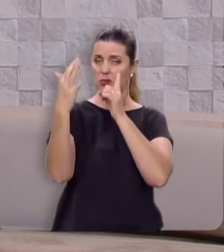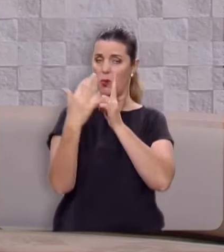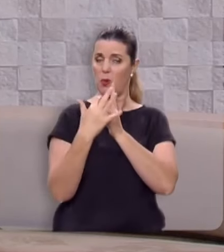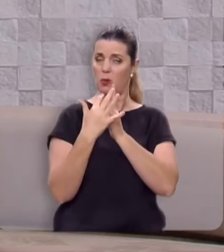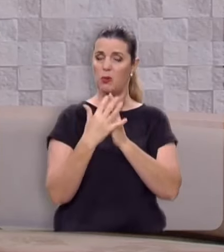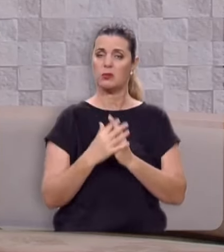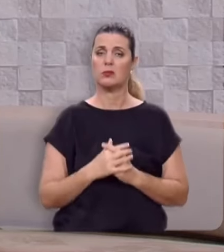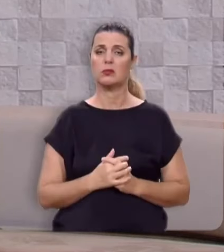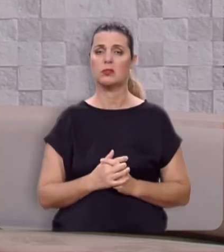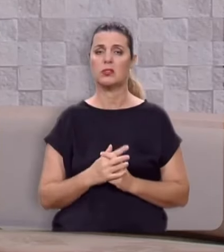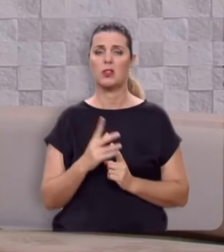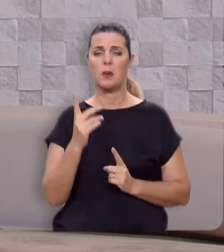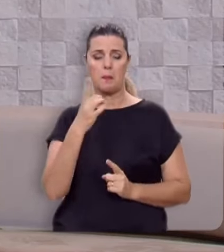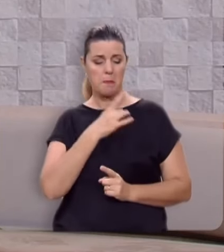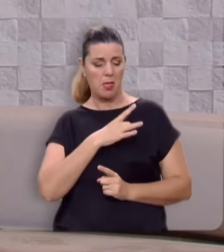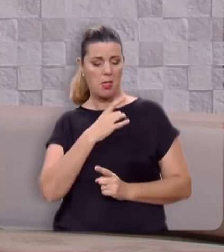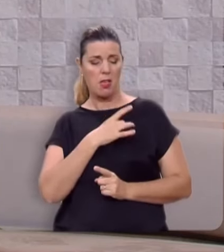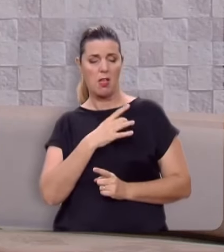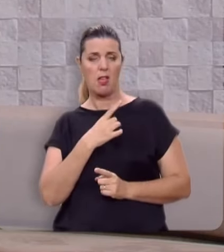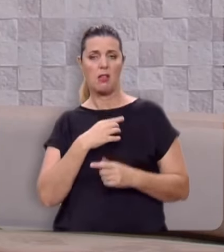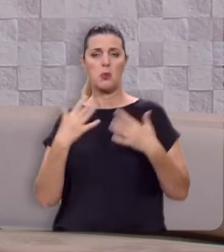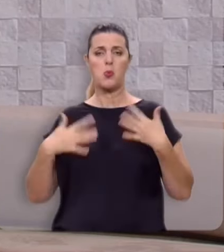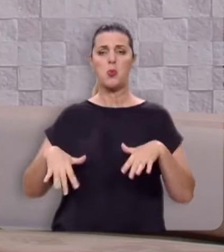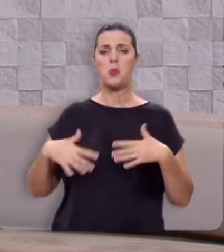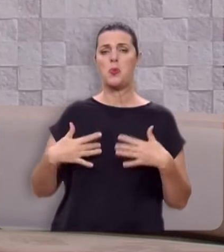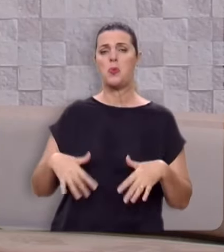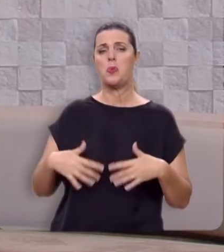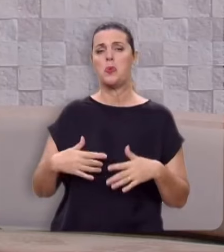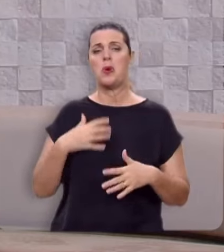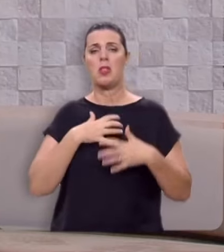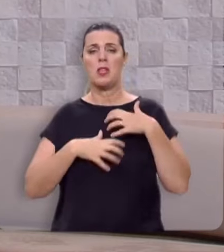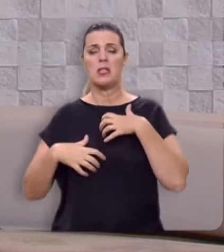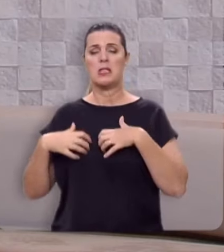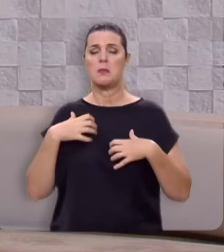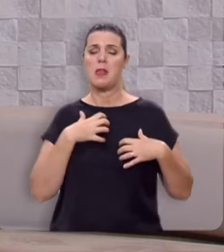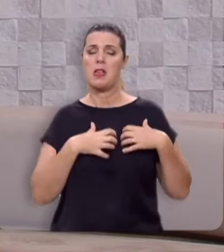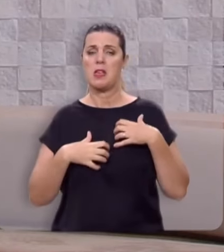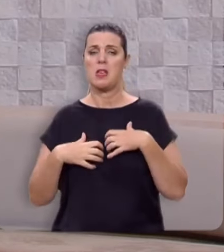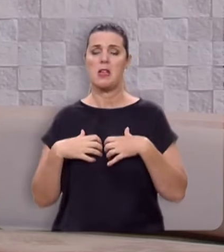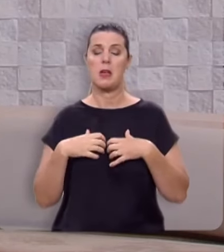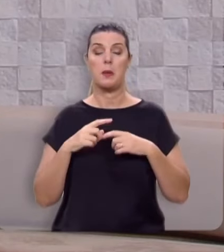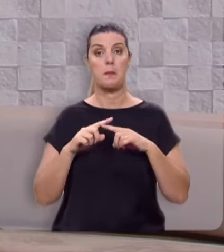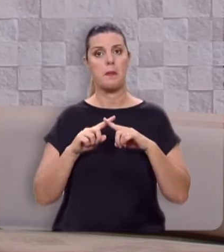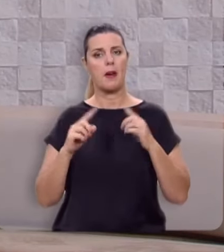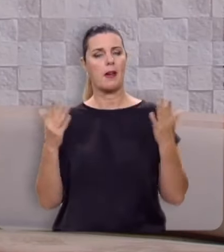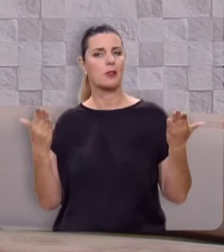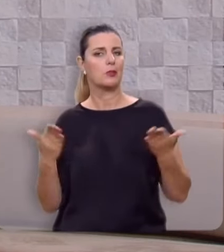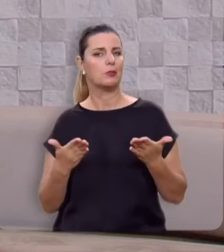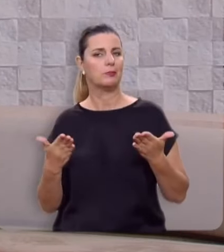você com medo, apavorado, desesperado. Mas hoje,